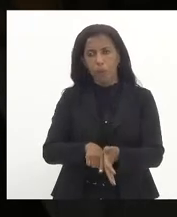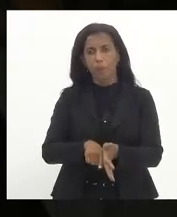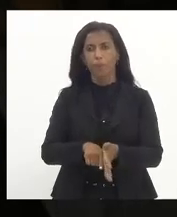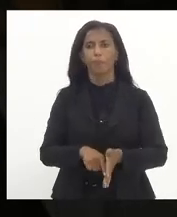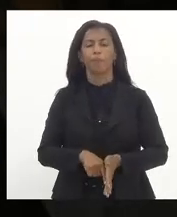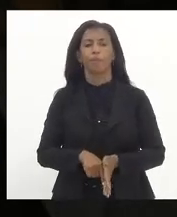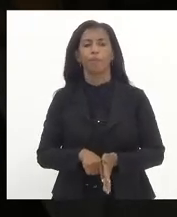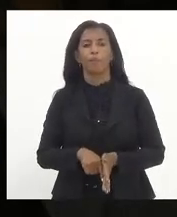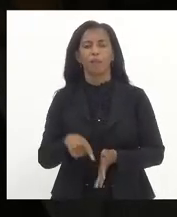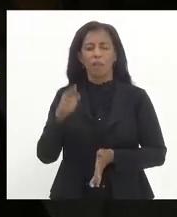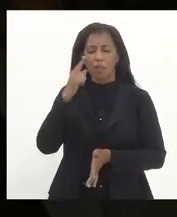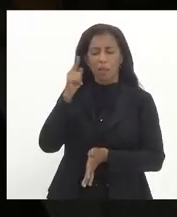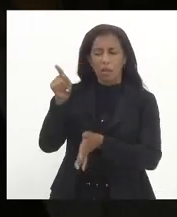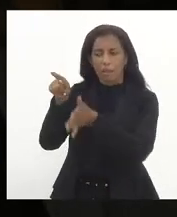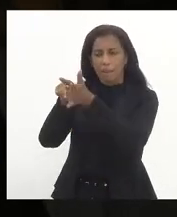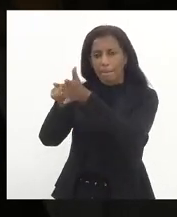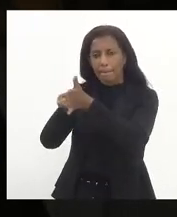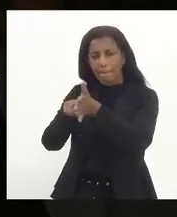apura,